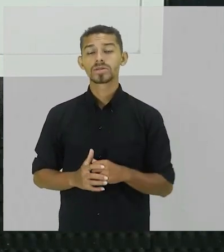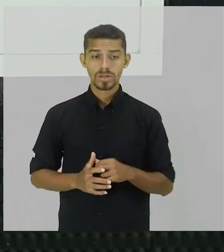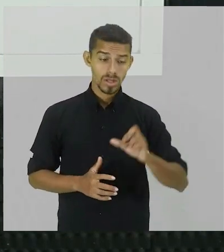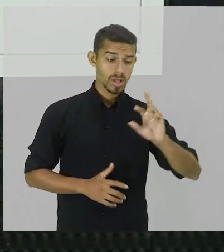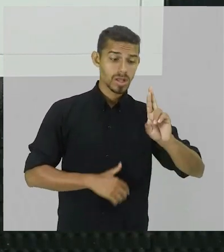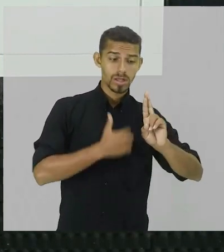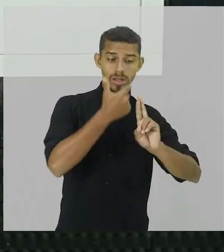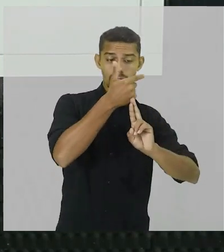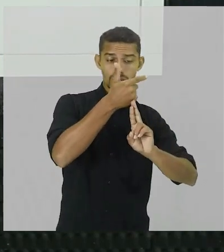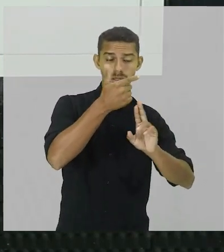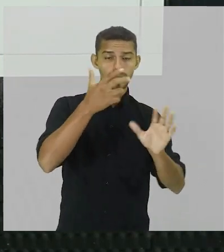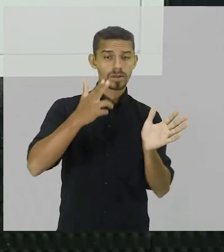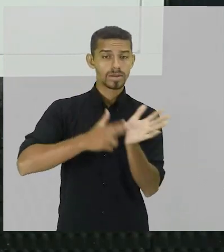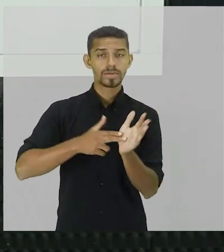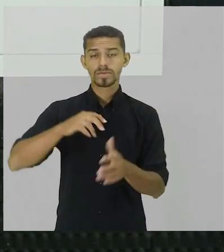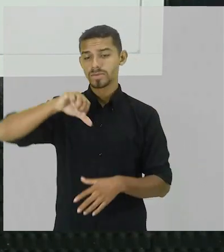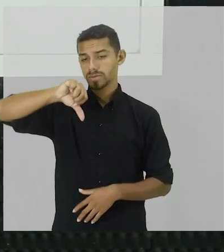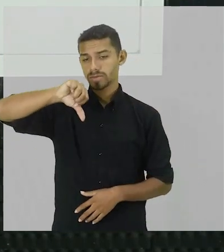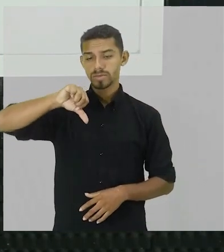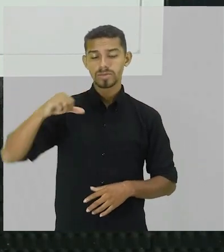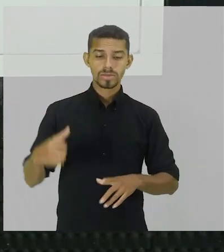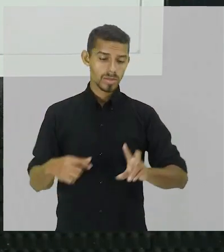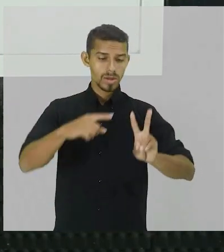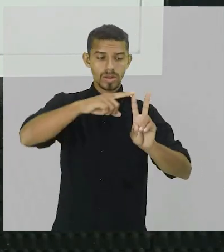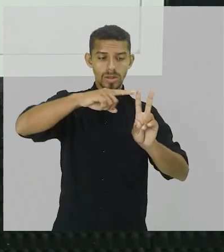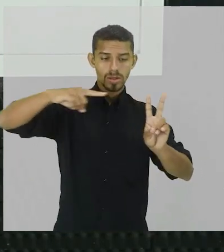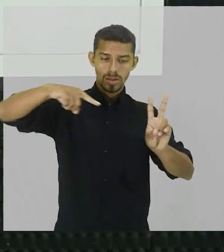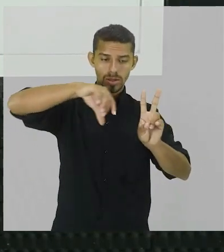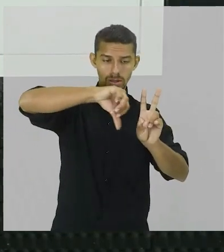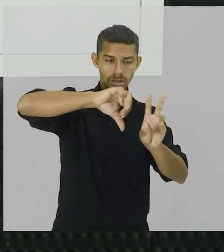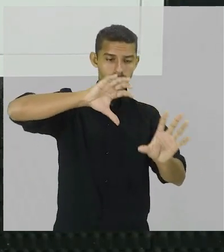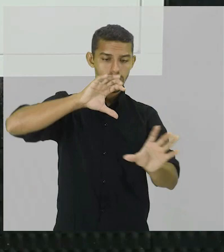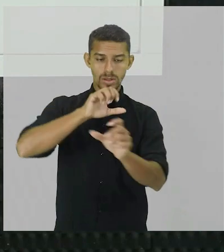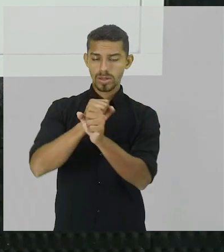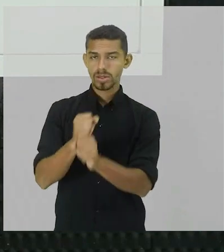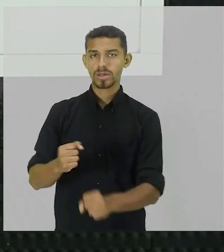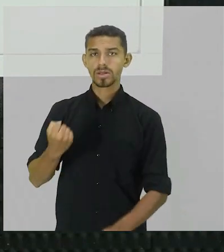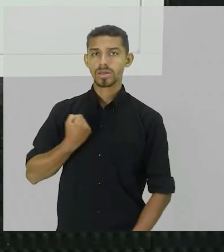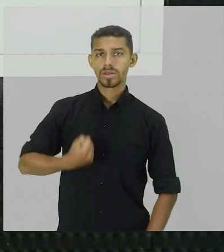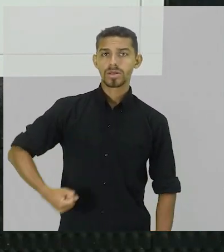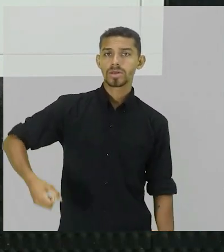raio vai ser igual a raiz quadrada de 9, né?